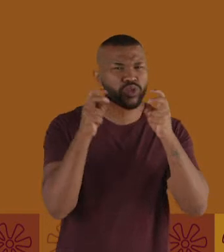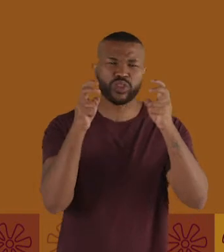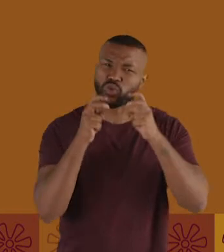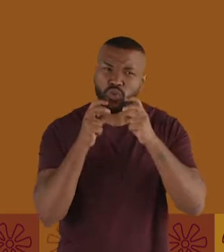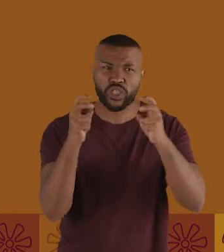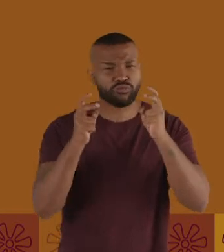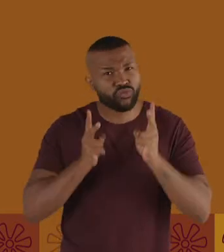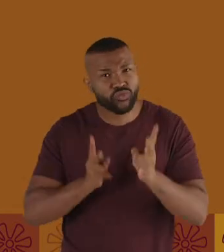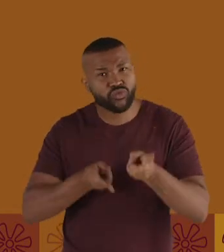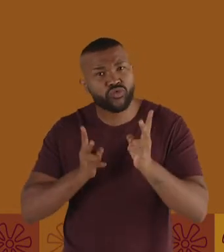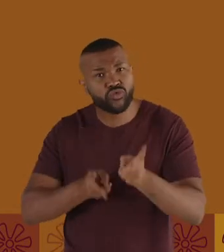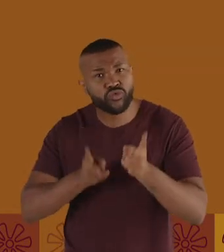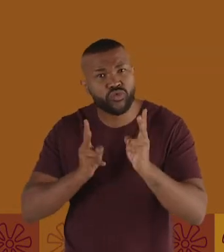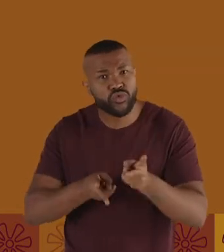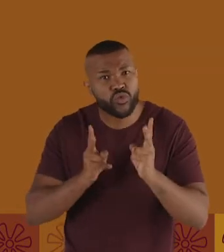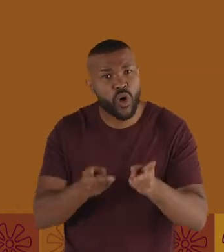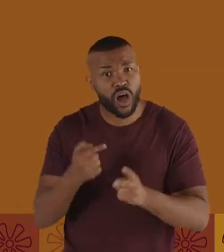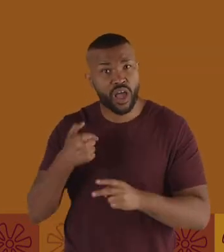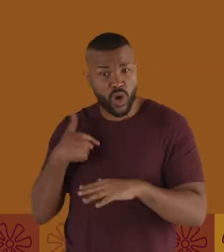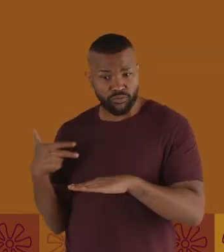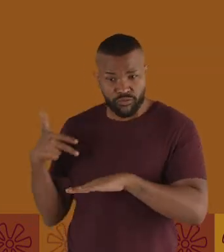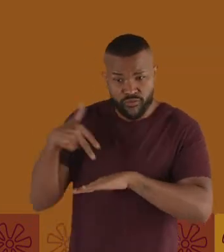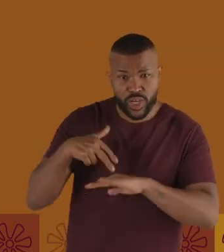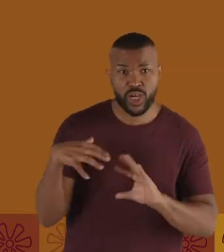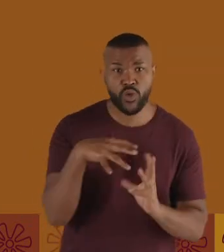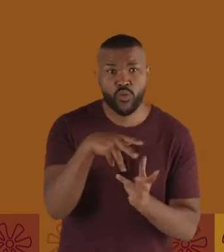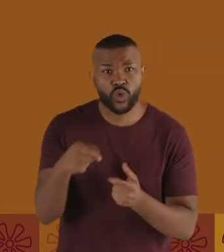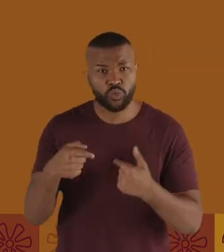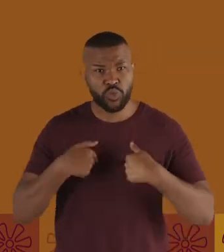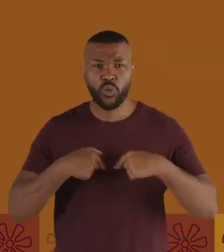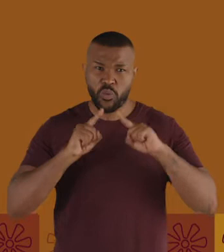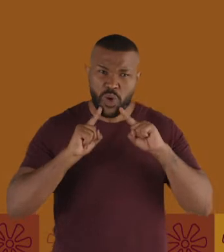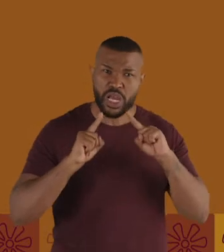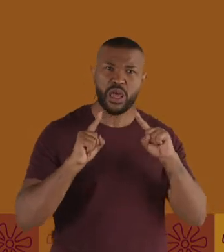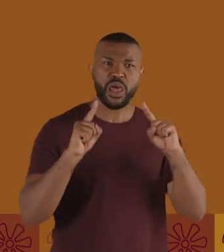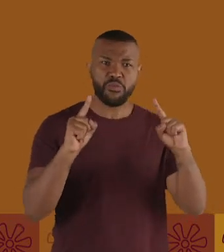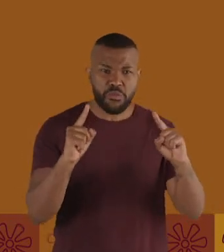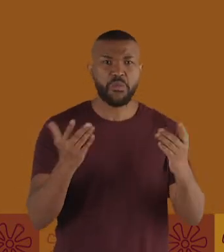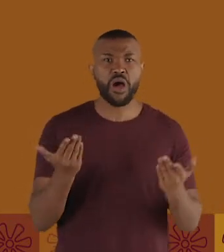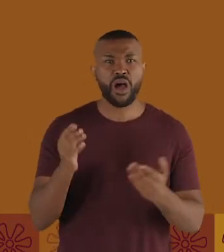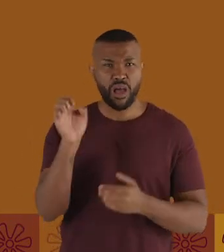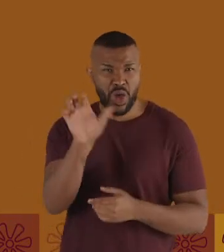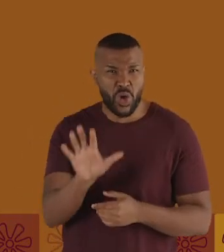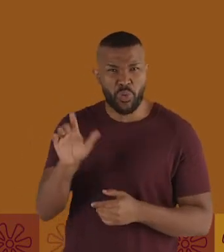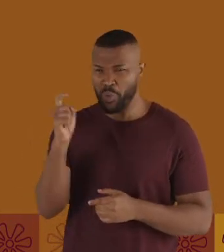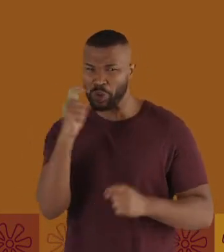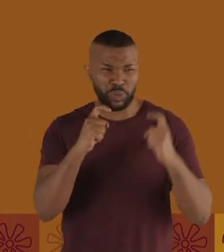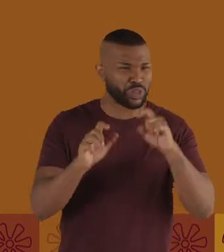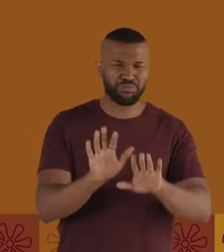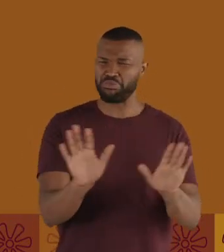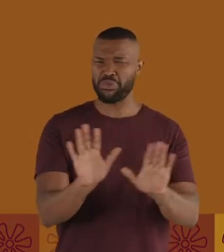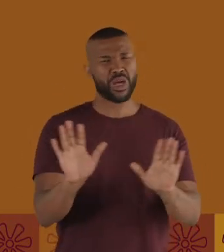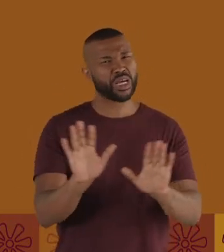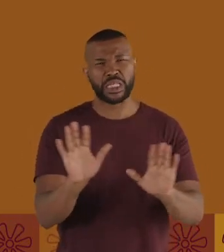não pararei de gritar. Senhores, eu fui enviado ao mundo para protestar. Mentiras europeias,